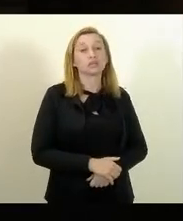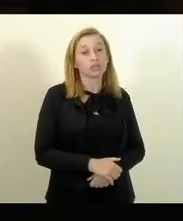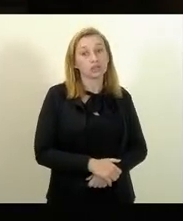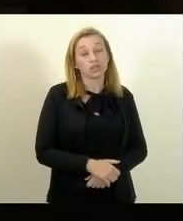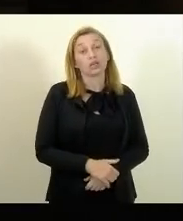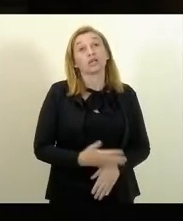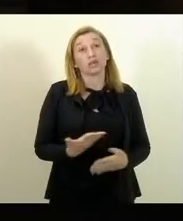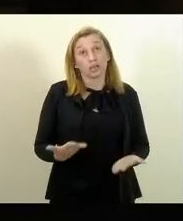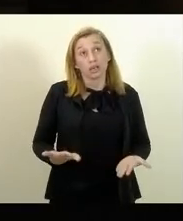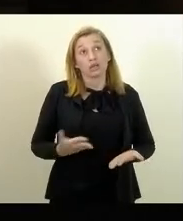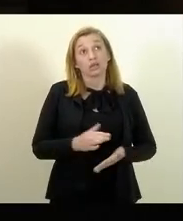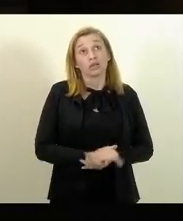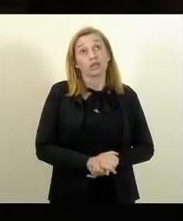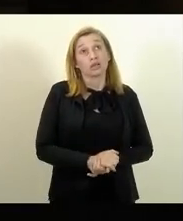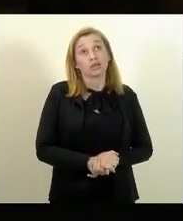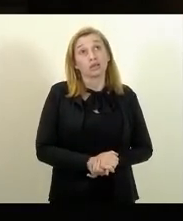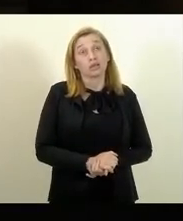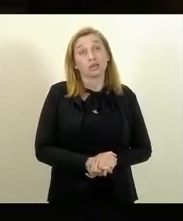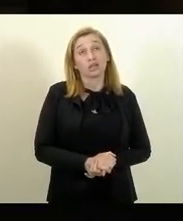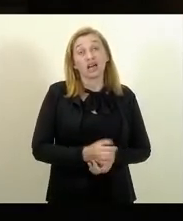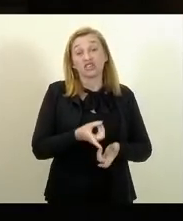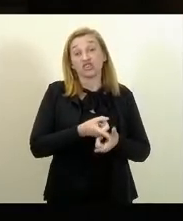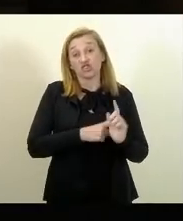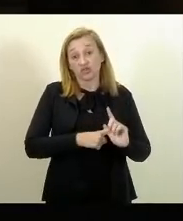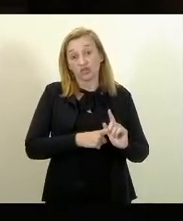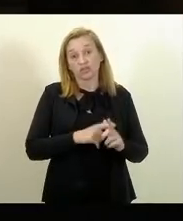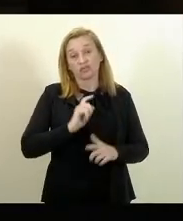dizer, a dívida fiscal